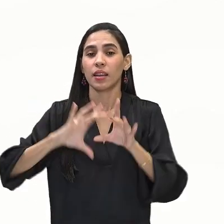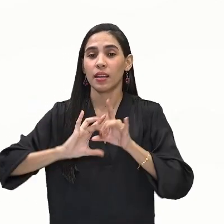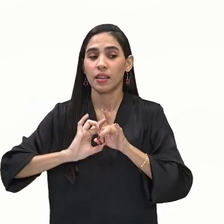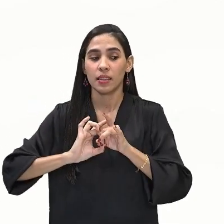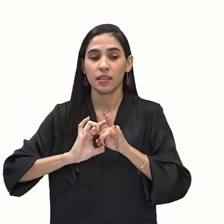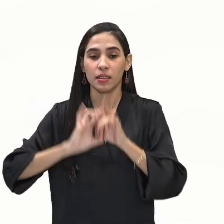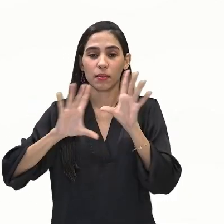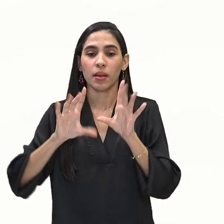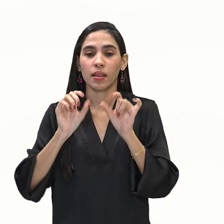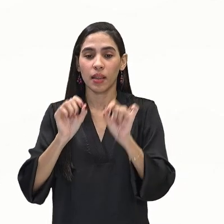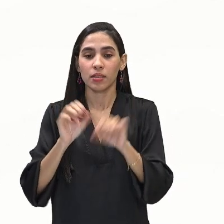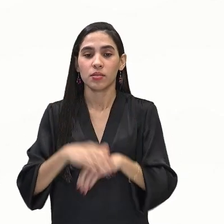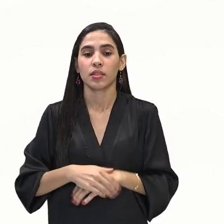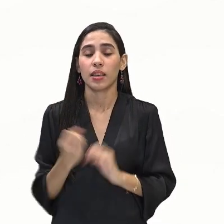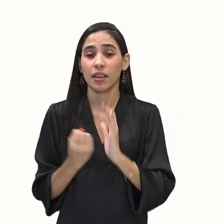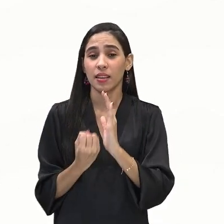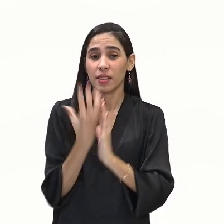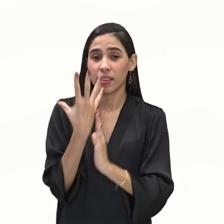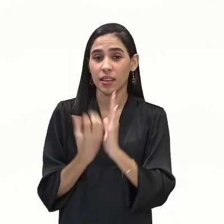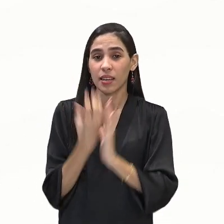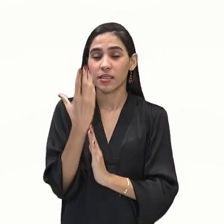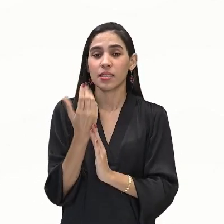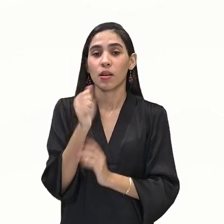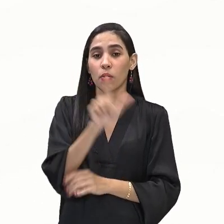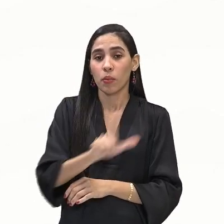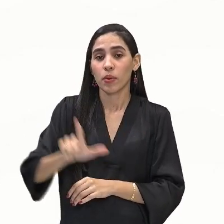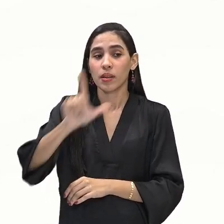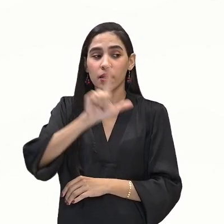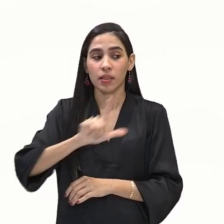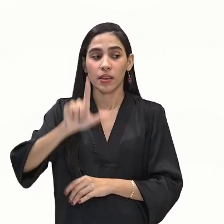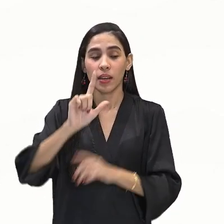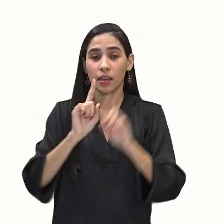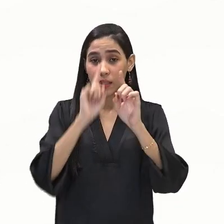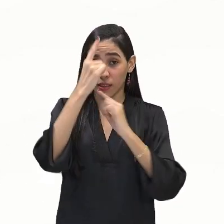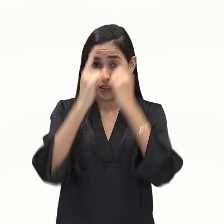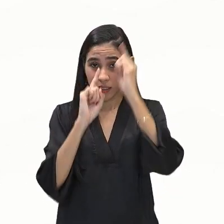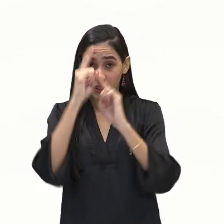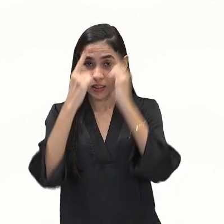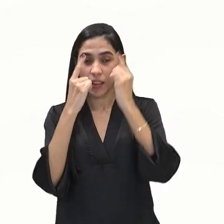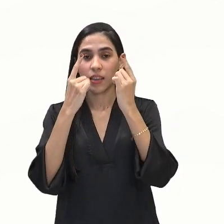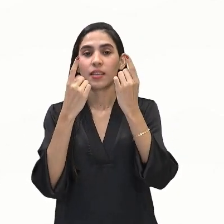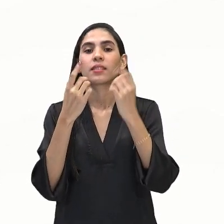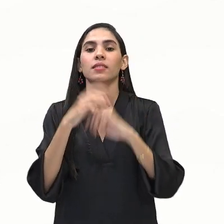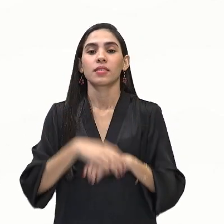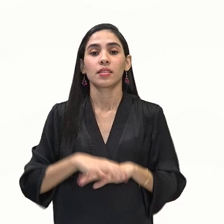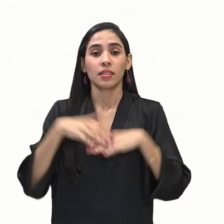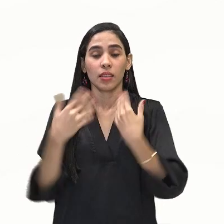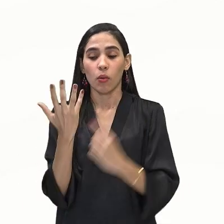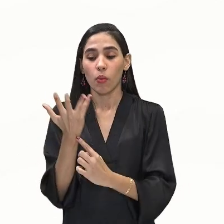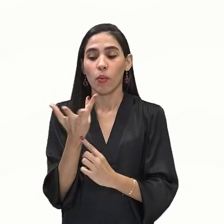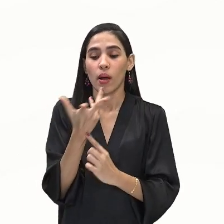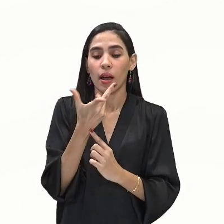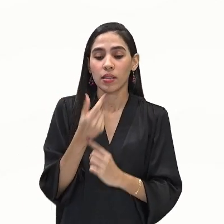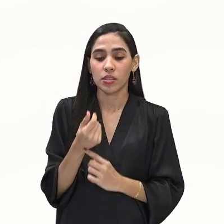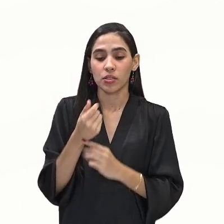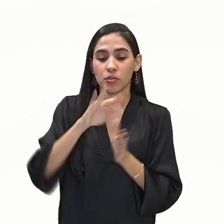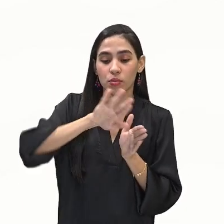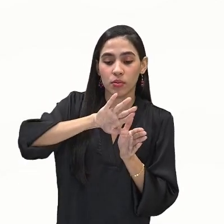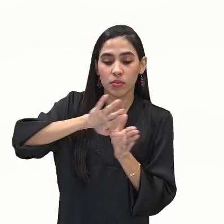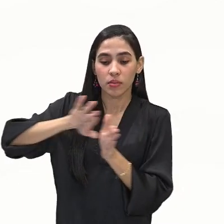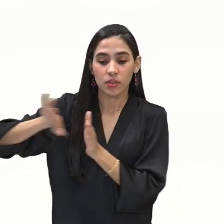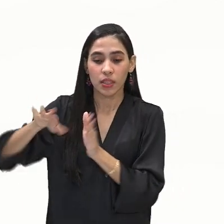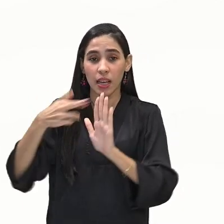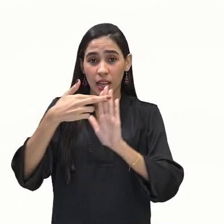então, para a criação literária. Então, no campo artístico, né, deixamos de lado